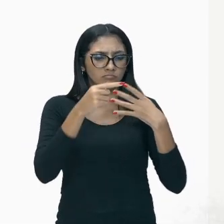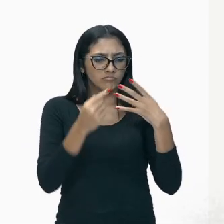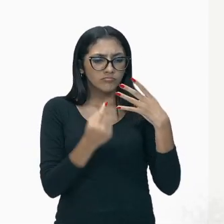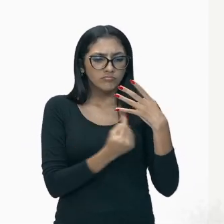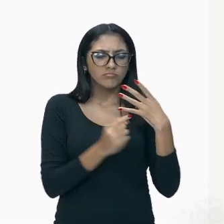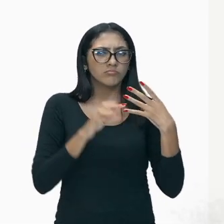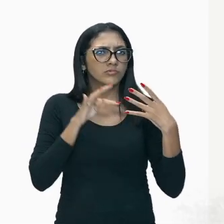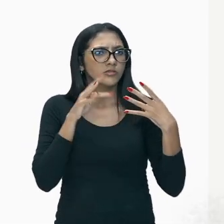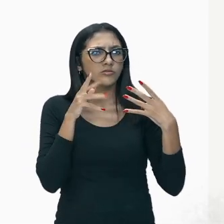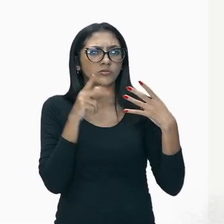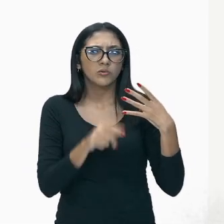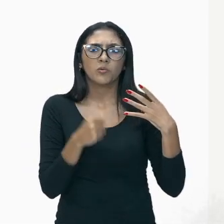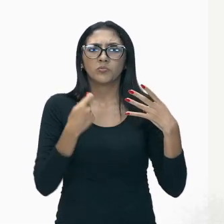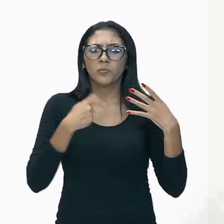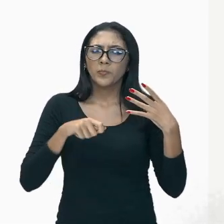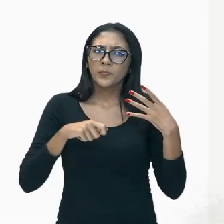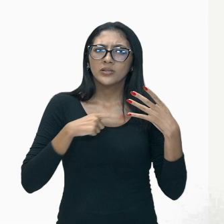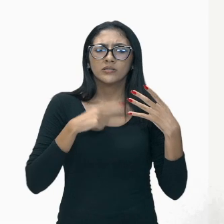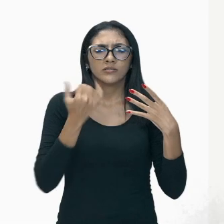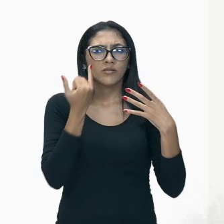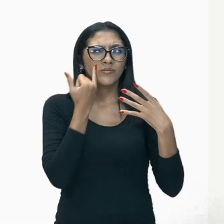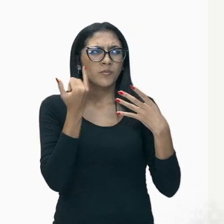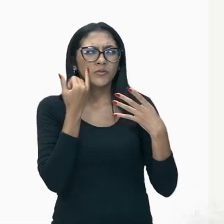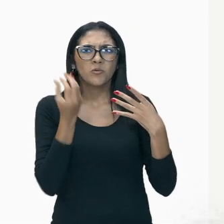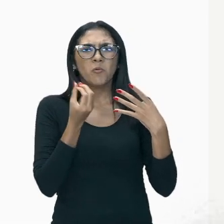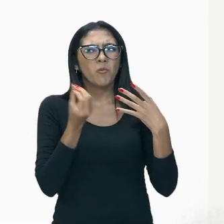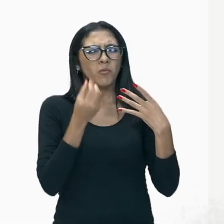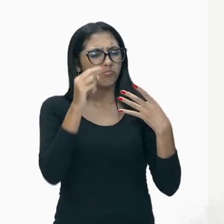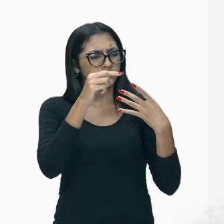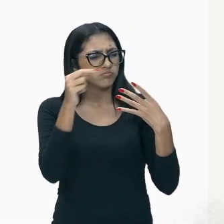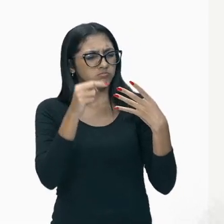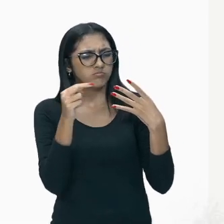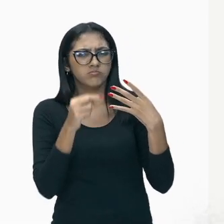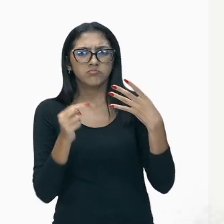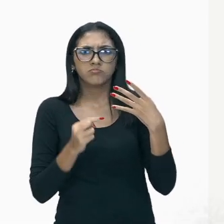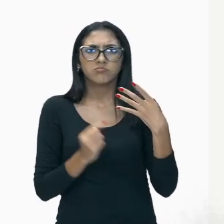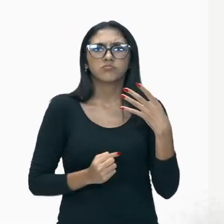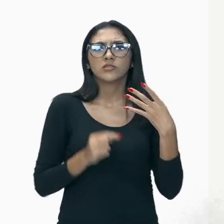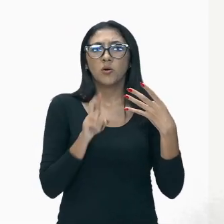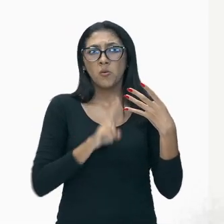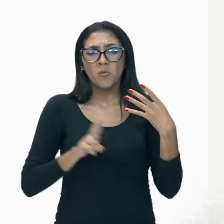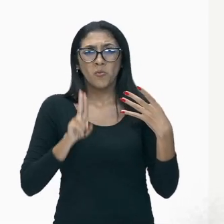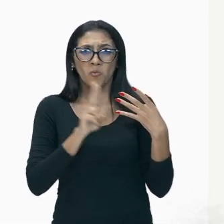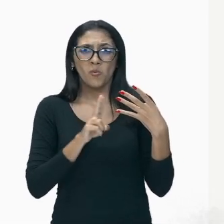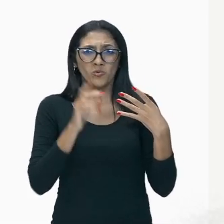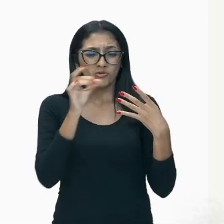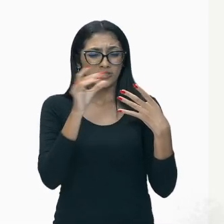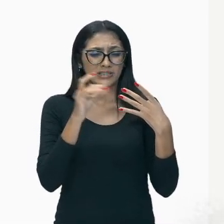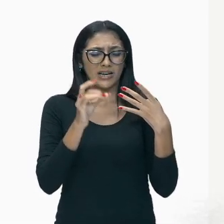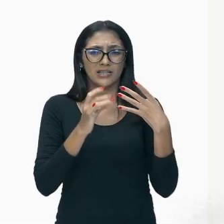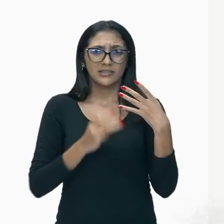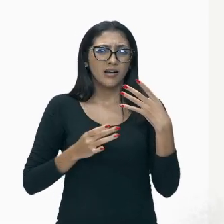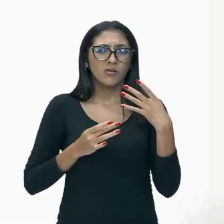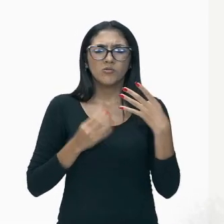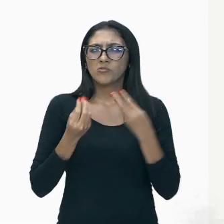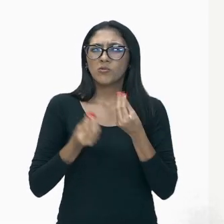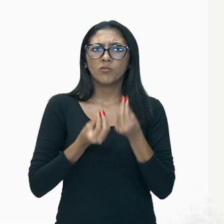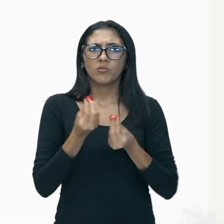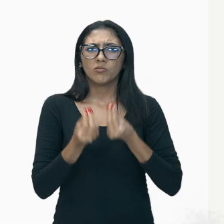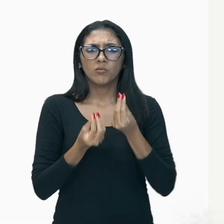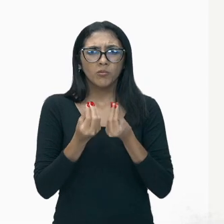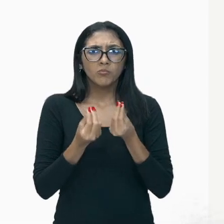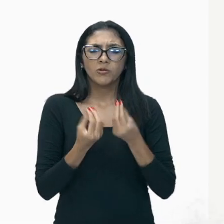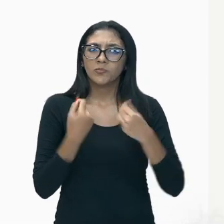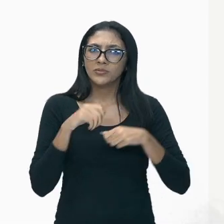saber calcular o consumo de energia, é essencial para utilizar de modo consciente e com